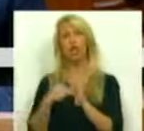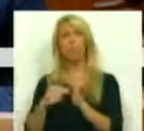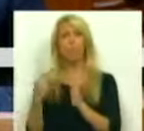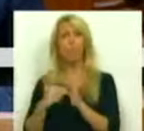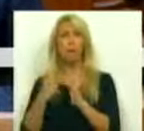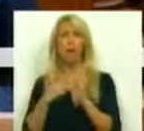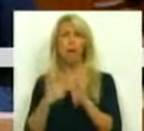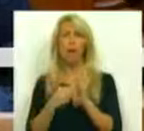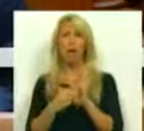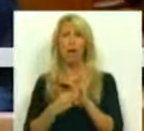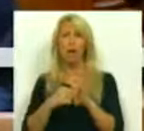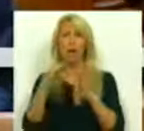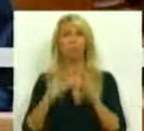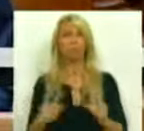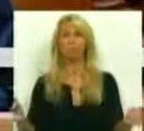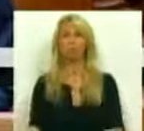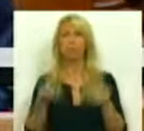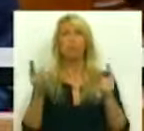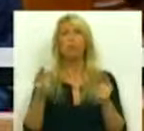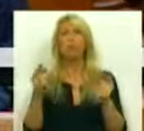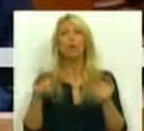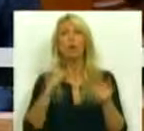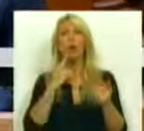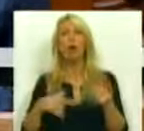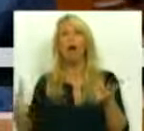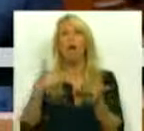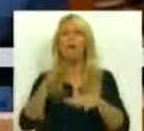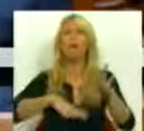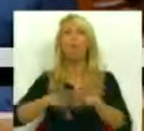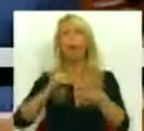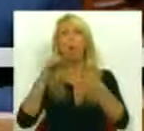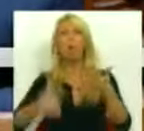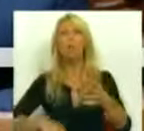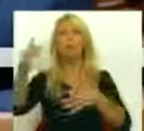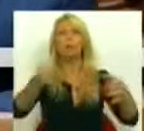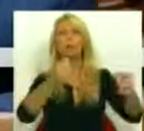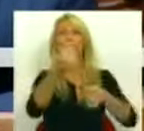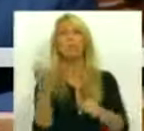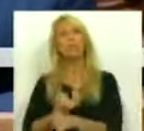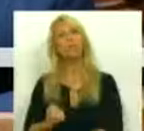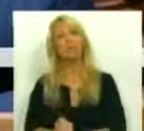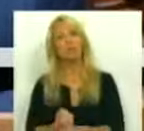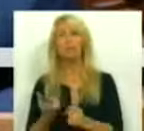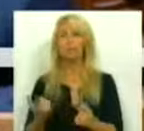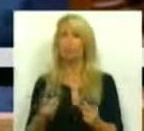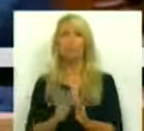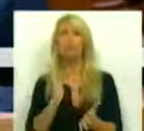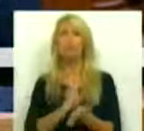reduzindo fortemente o recurso a contratos de prestação de serviços, que devem ficar diminuídos ao mínimo